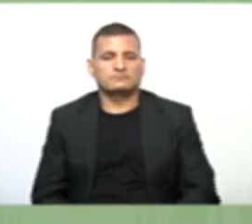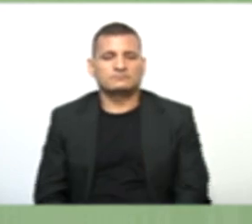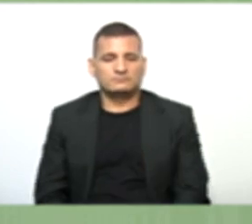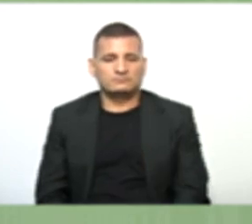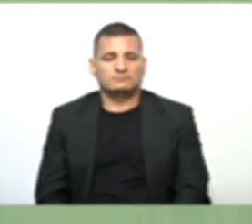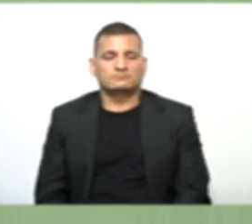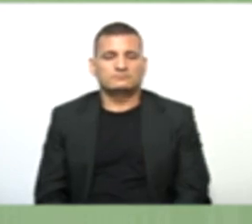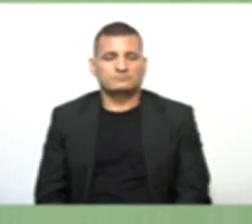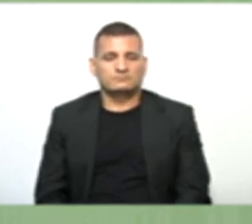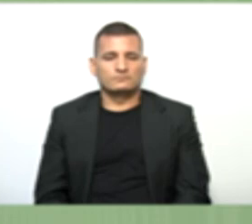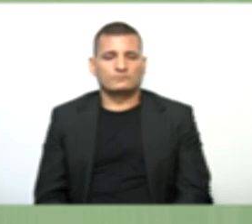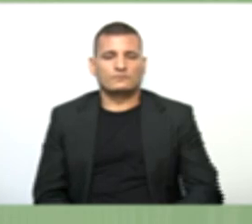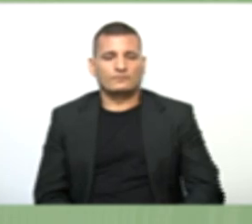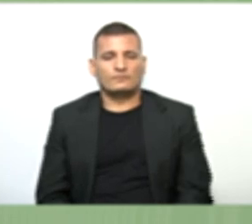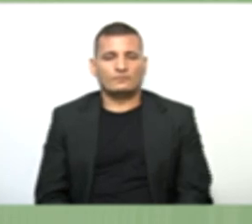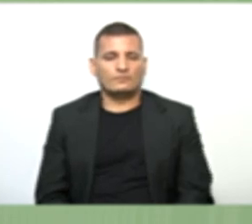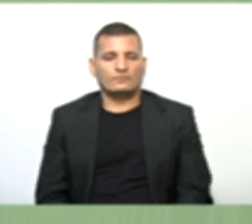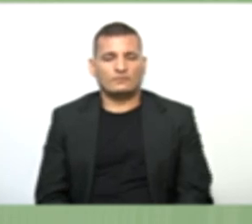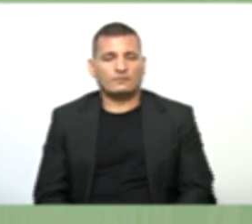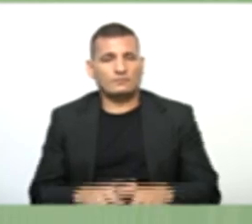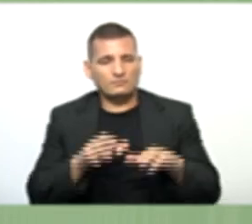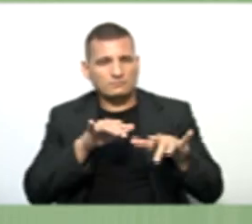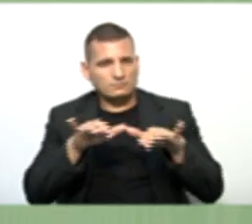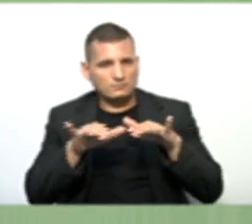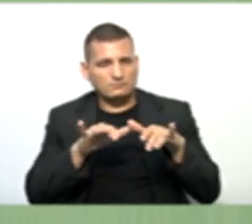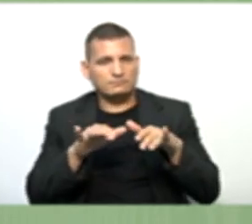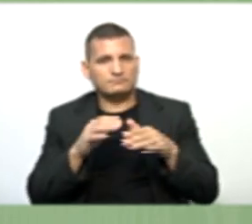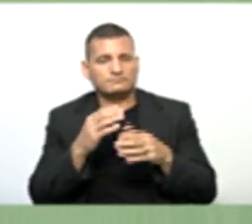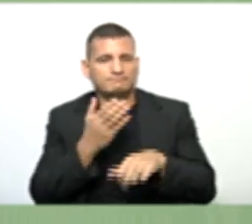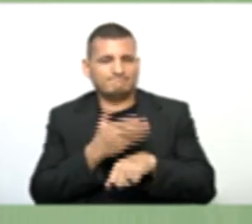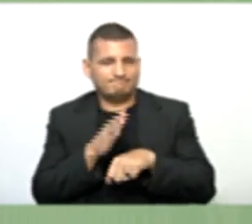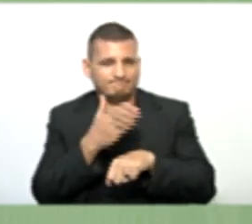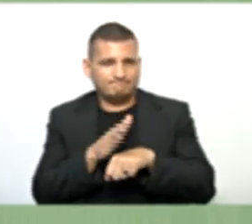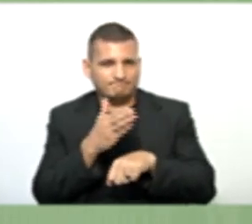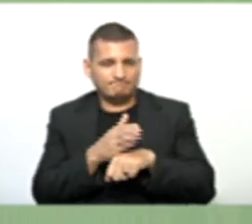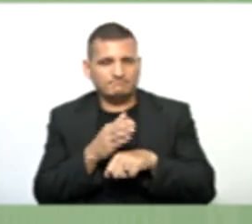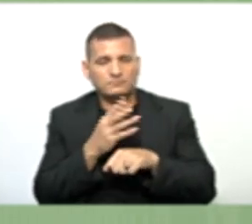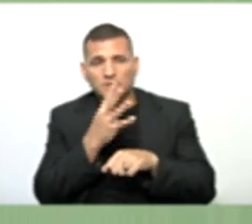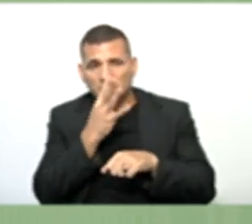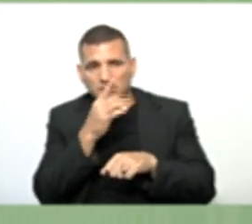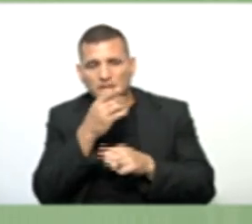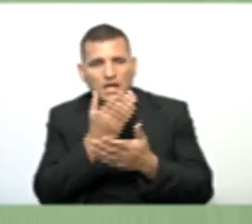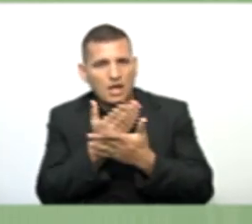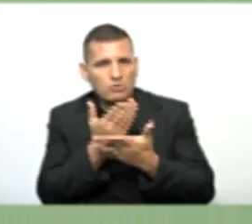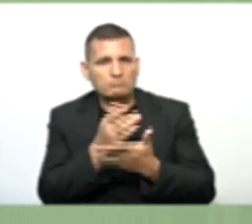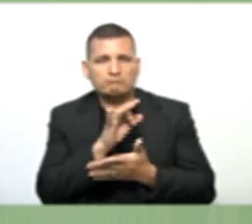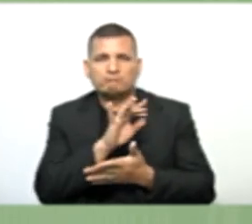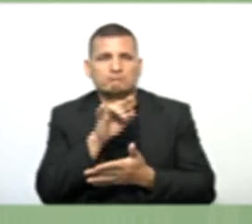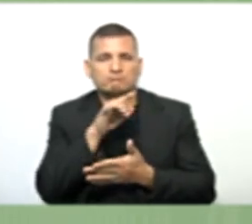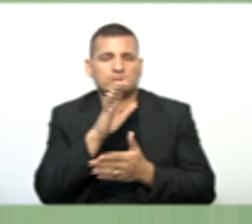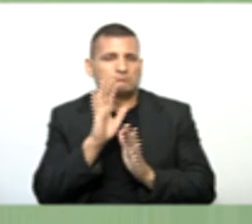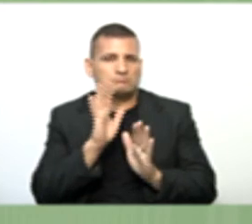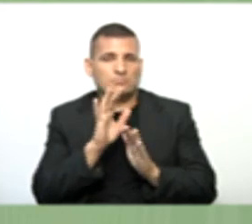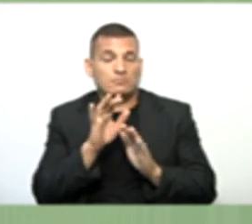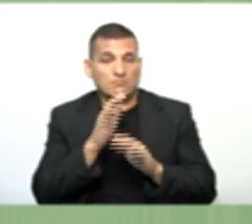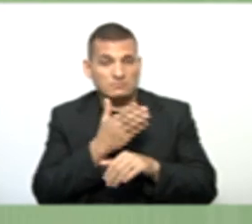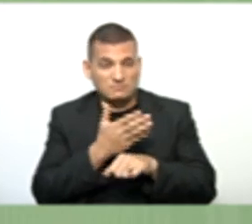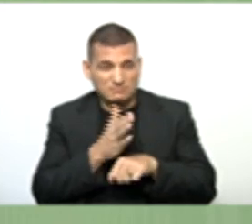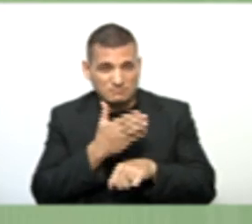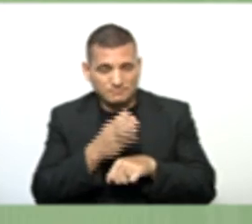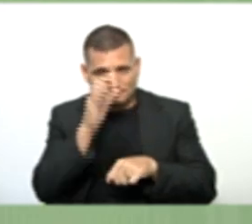não aprende a programar assistindo a videoaula, a gente aprende a programar programando. Assistir a videoaula é só um mecanismo, né, para a gente poder